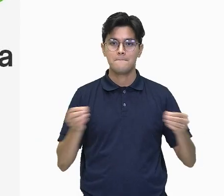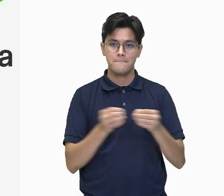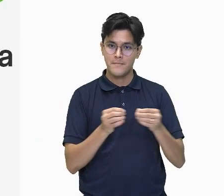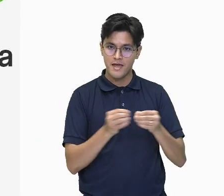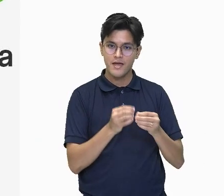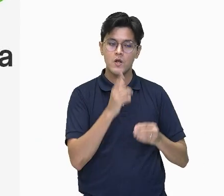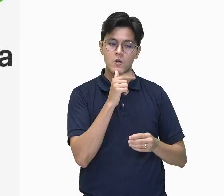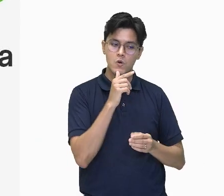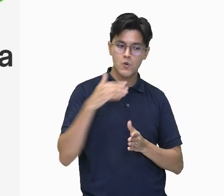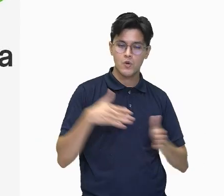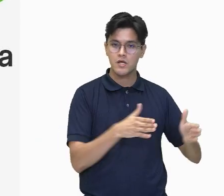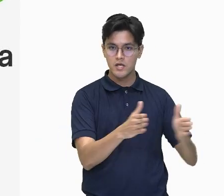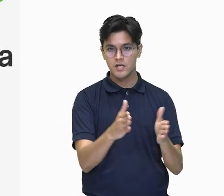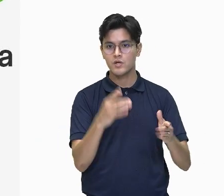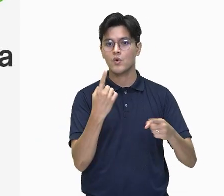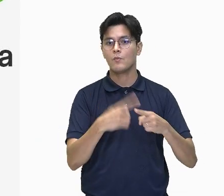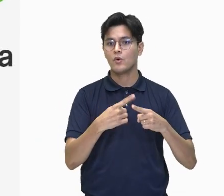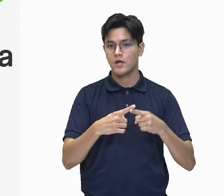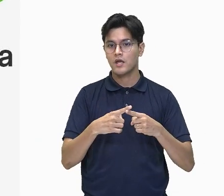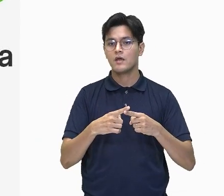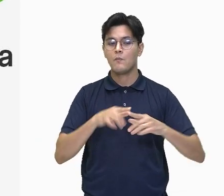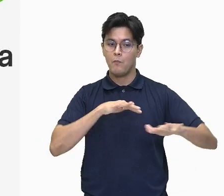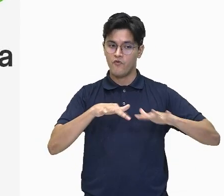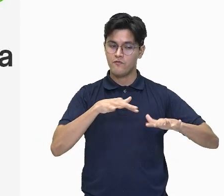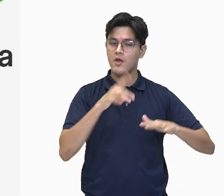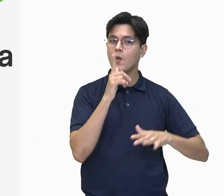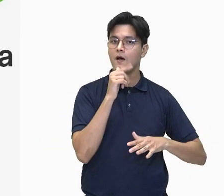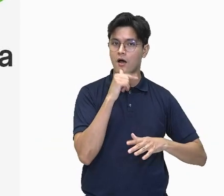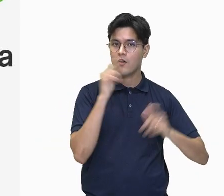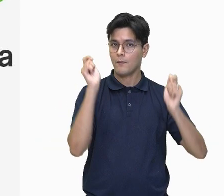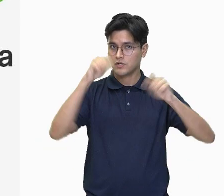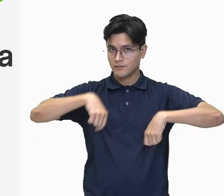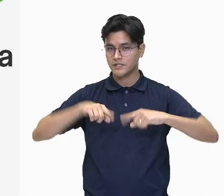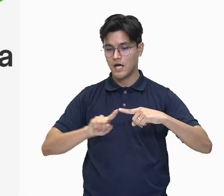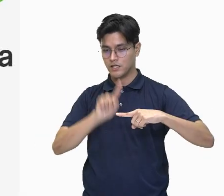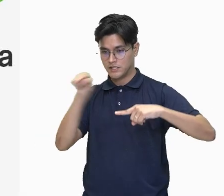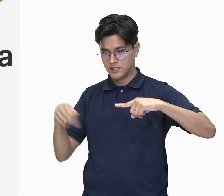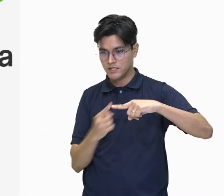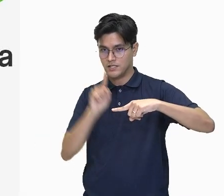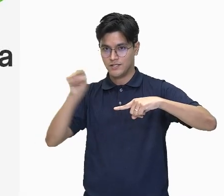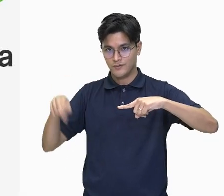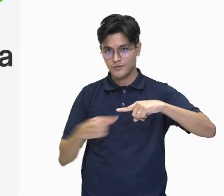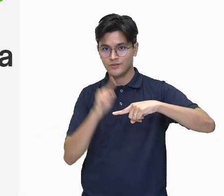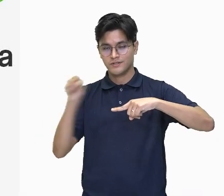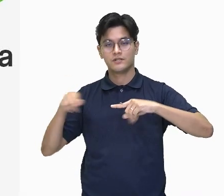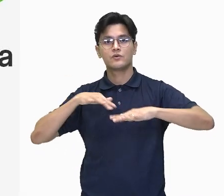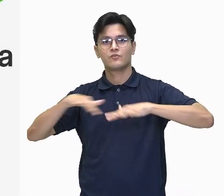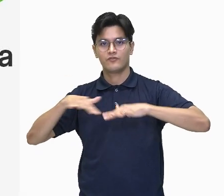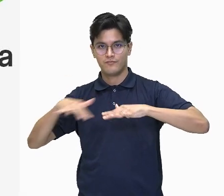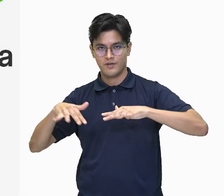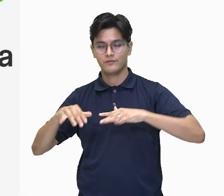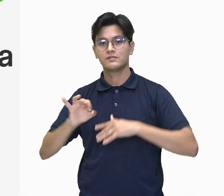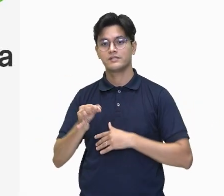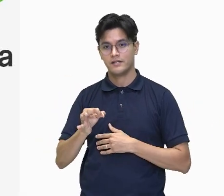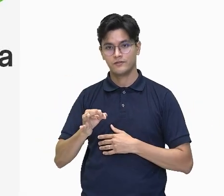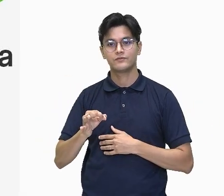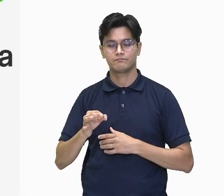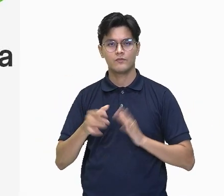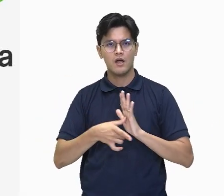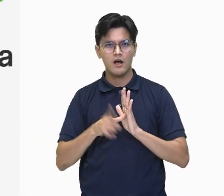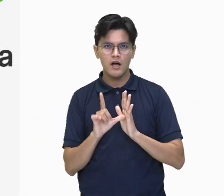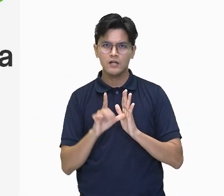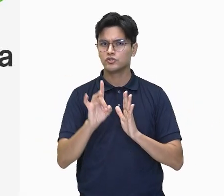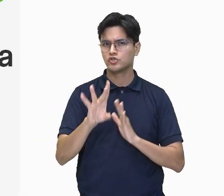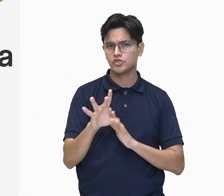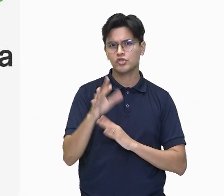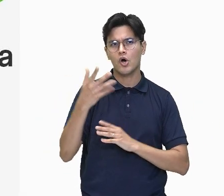ali no funcionamento das fábricas. E o que antes era feito por um homem, agora era feito por uma máquina que substituía a mão de obra de 10 a